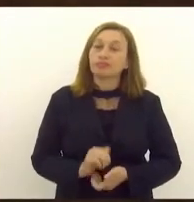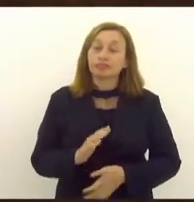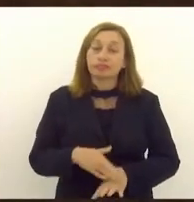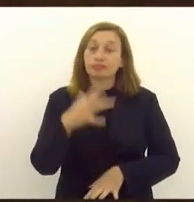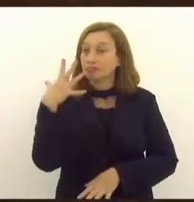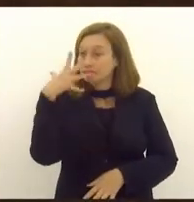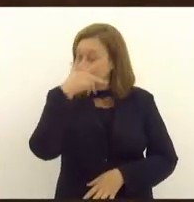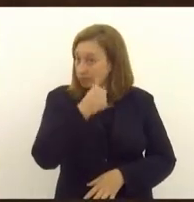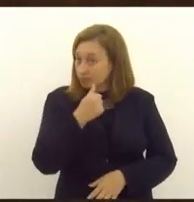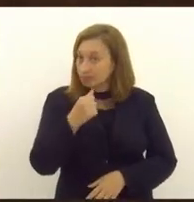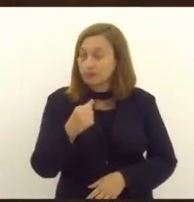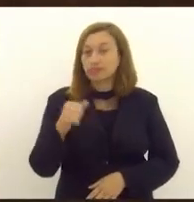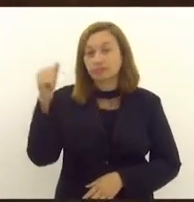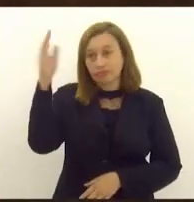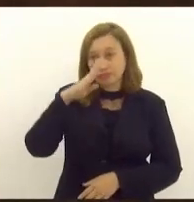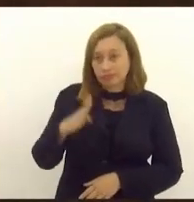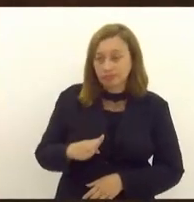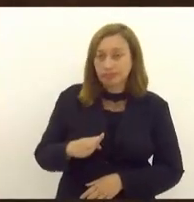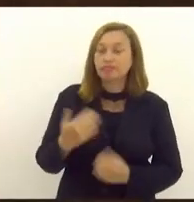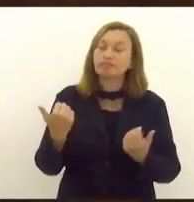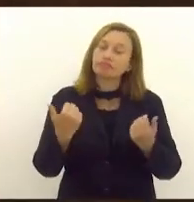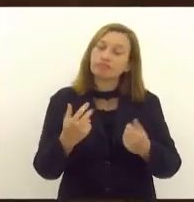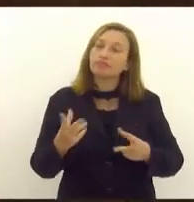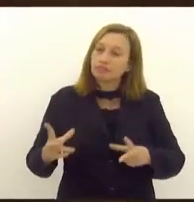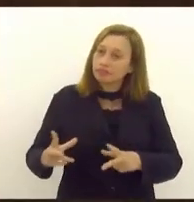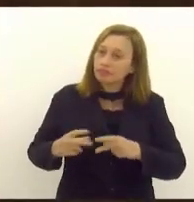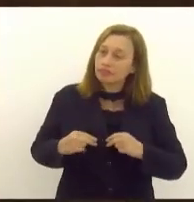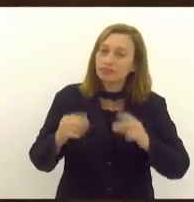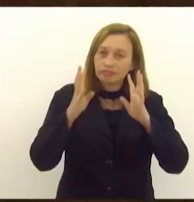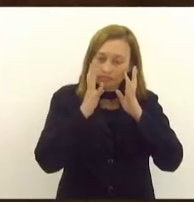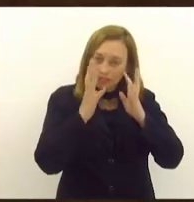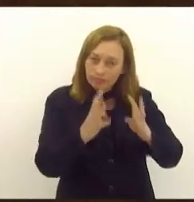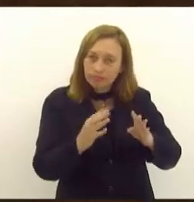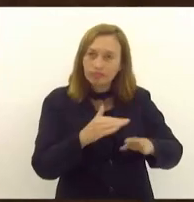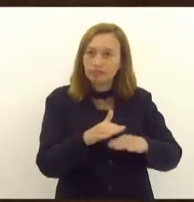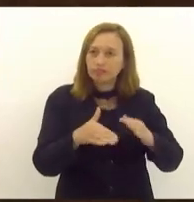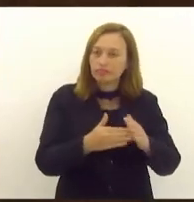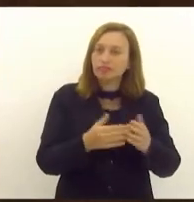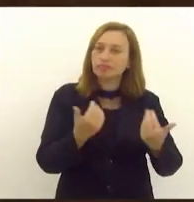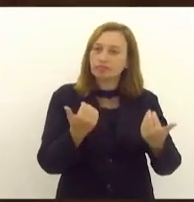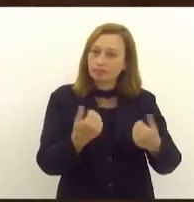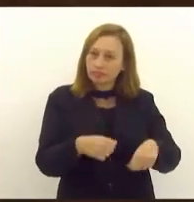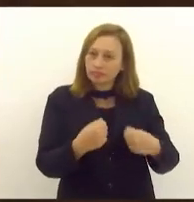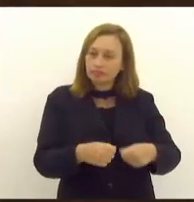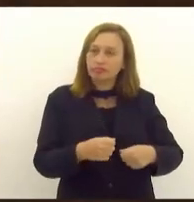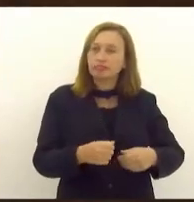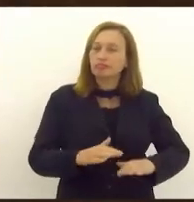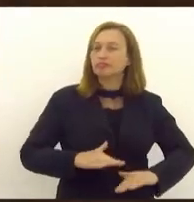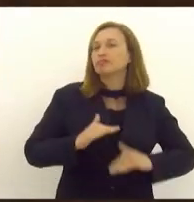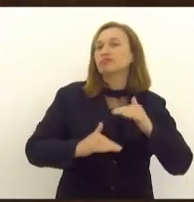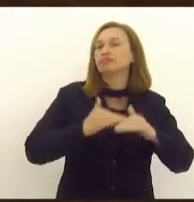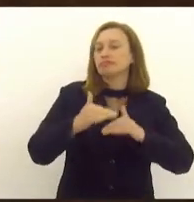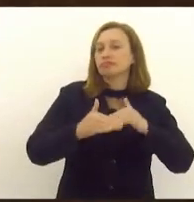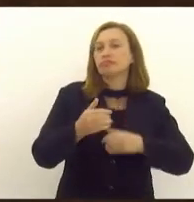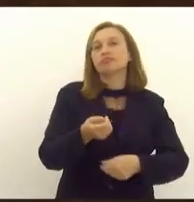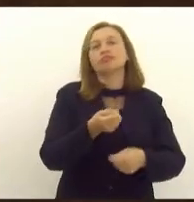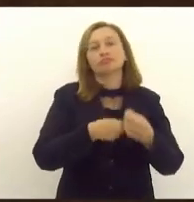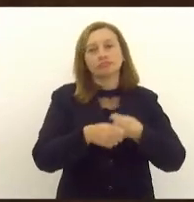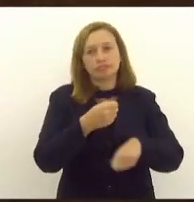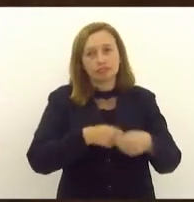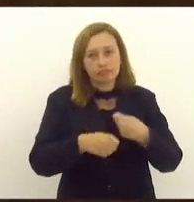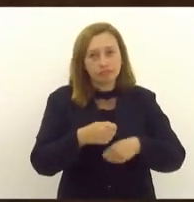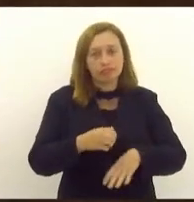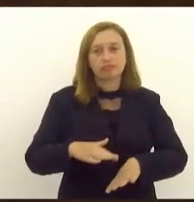bonitos do nosso Brasil e merece toda a atenção necessária para o fomento e desenvolvimento econômico